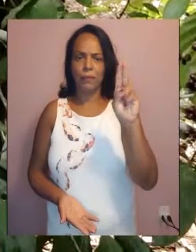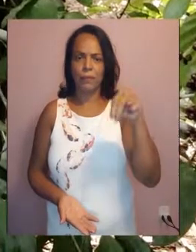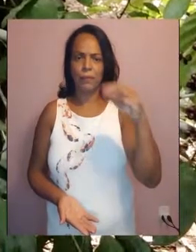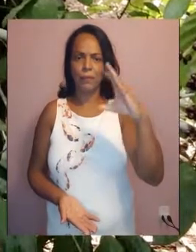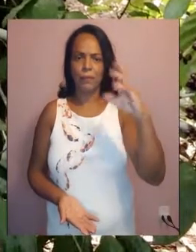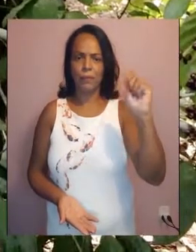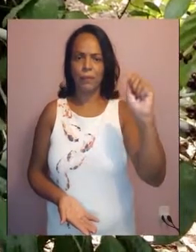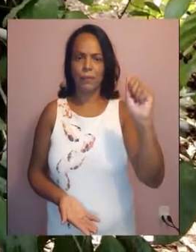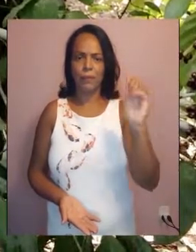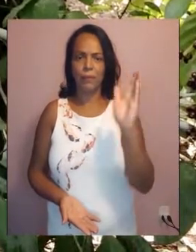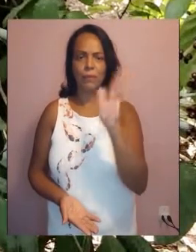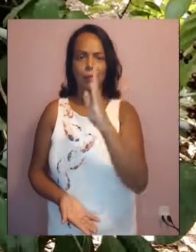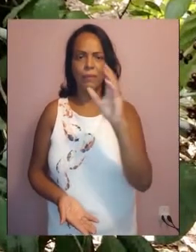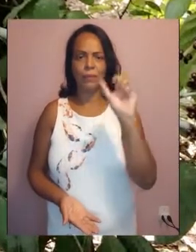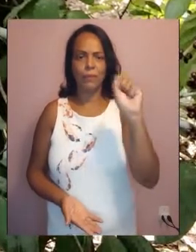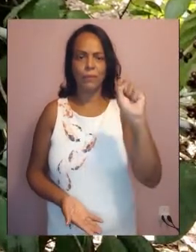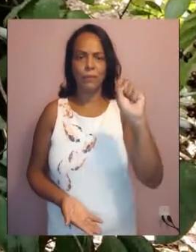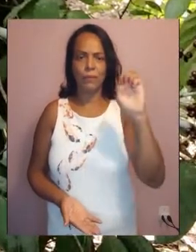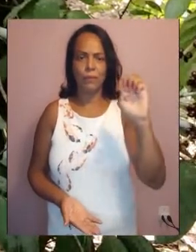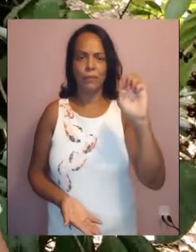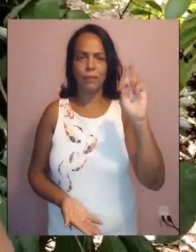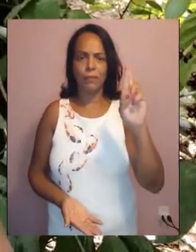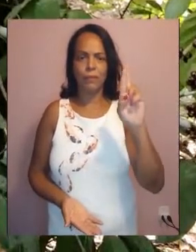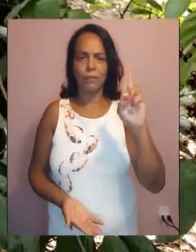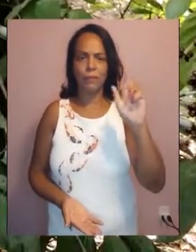pessoa habituada a rezar.